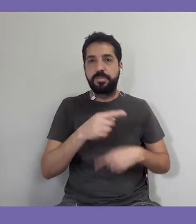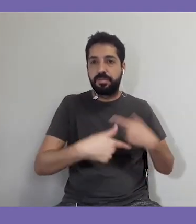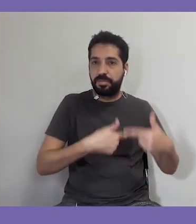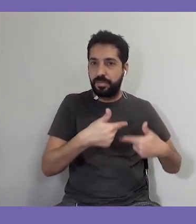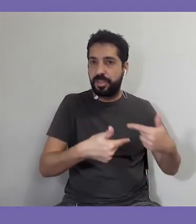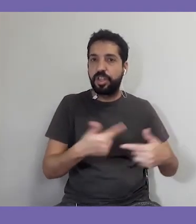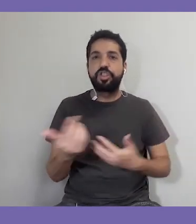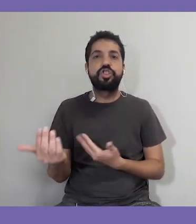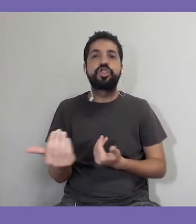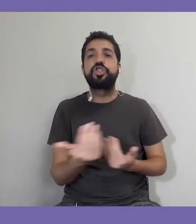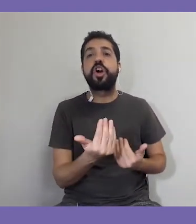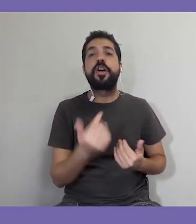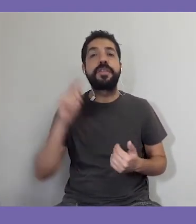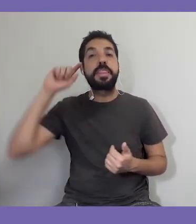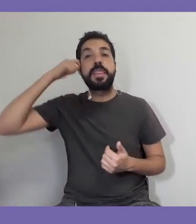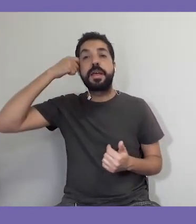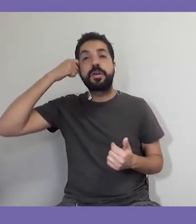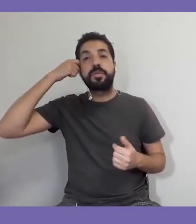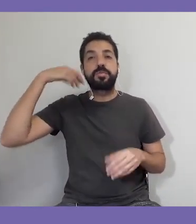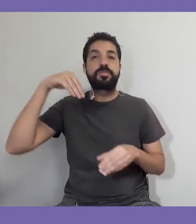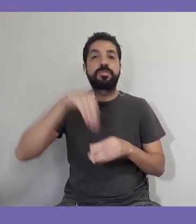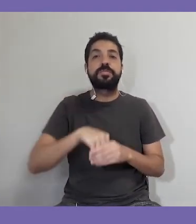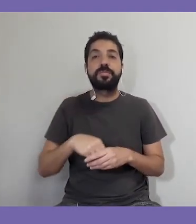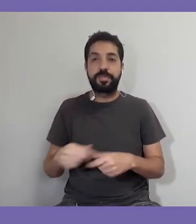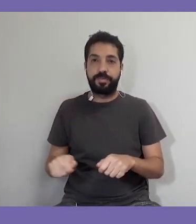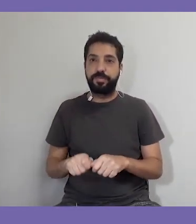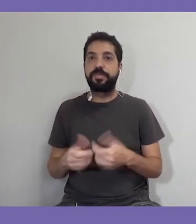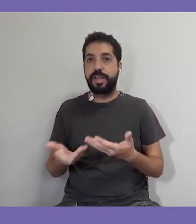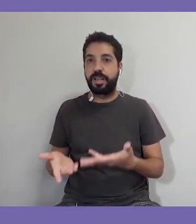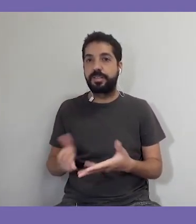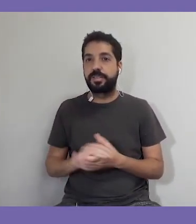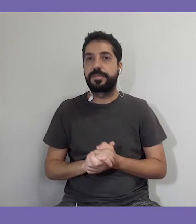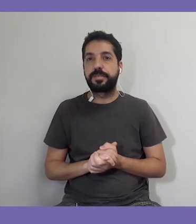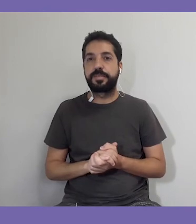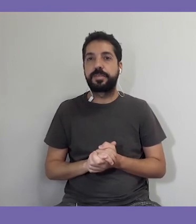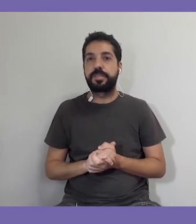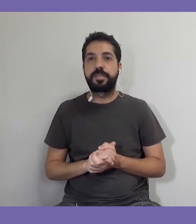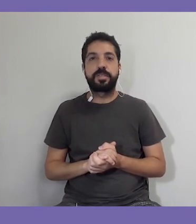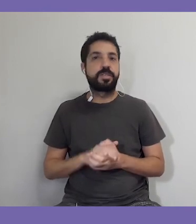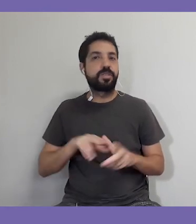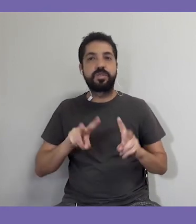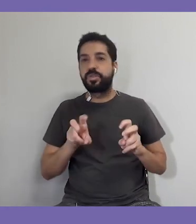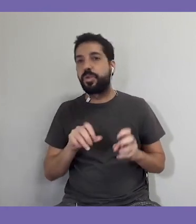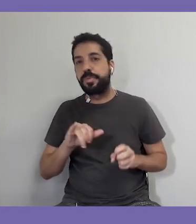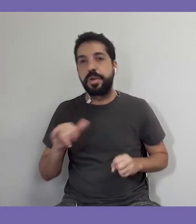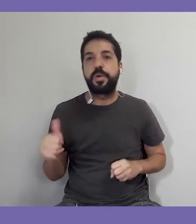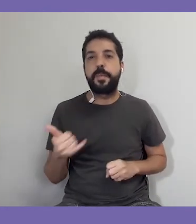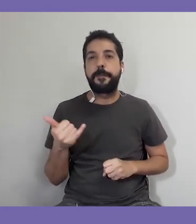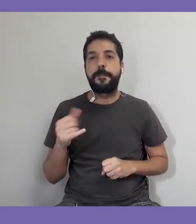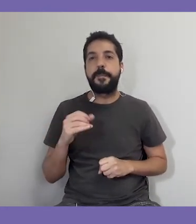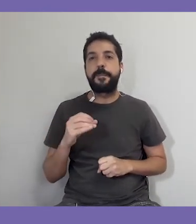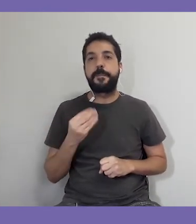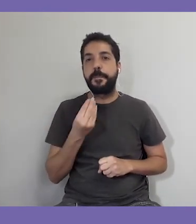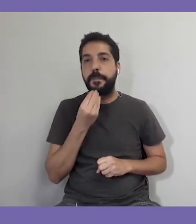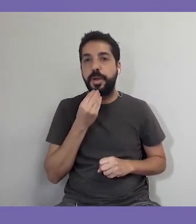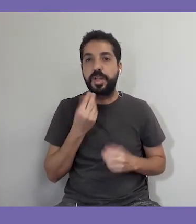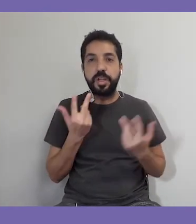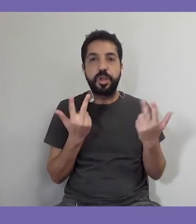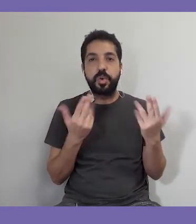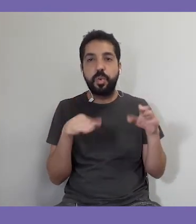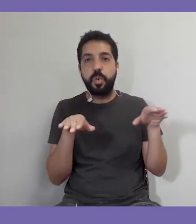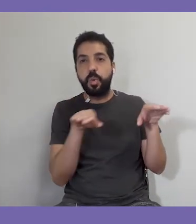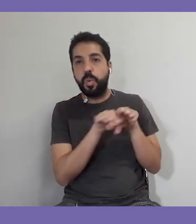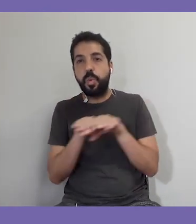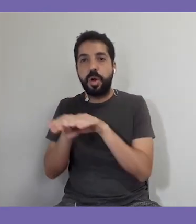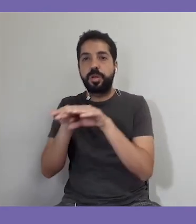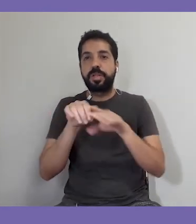sobra esse trabalho, né? São os jovens negros, né? Então, assim, exatamente. uma questão de oportunidades, de